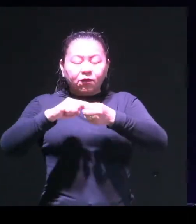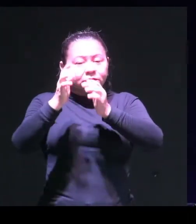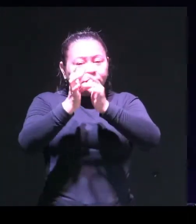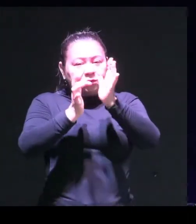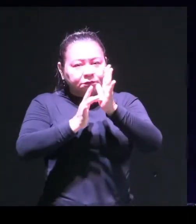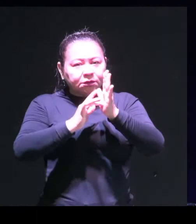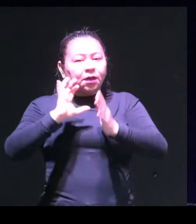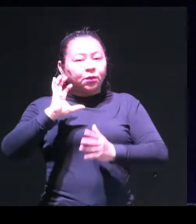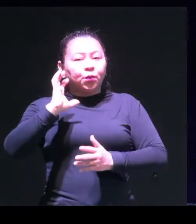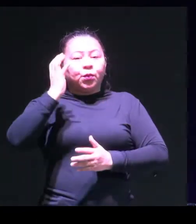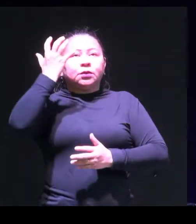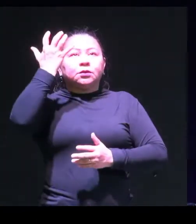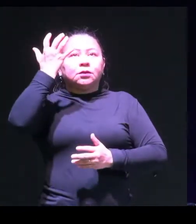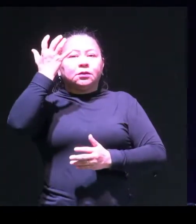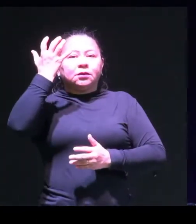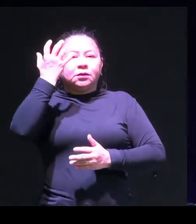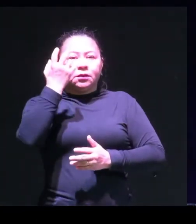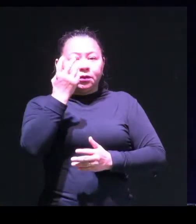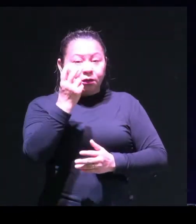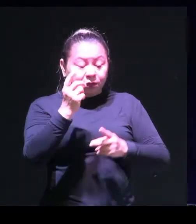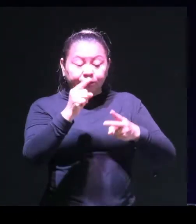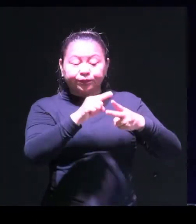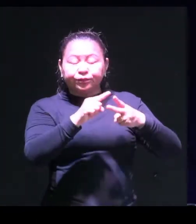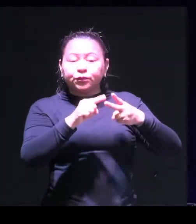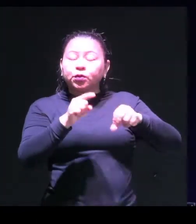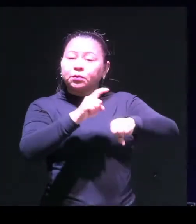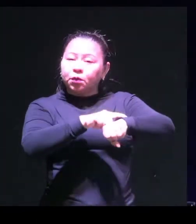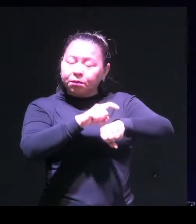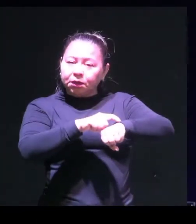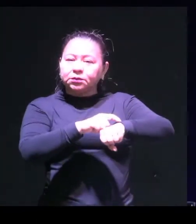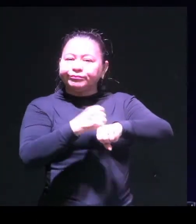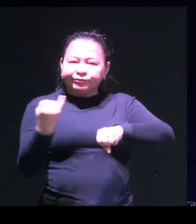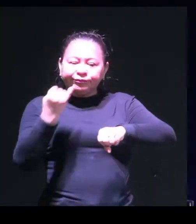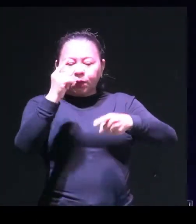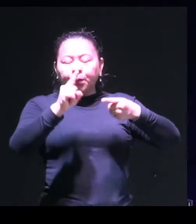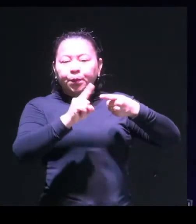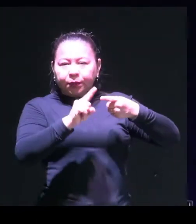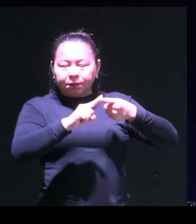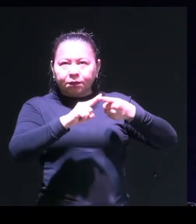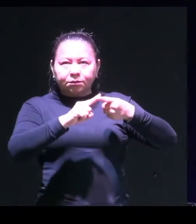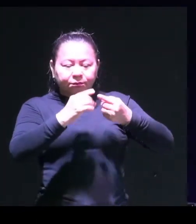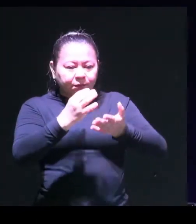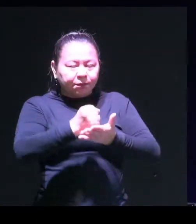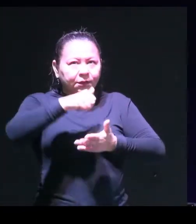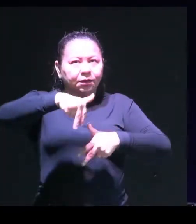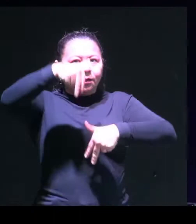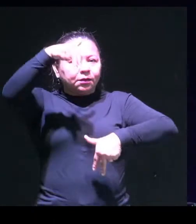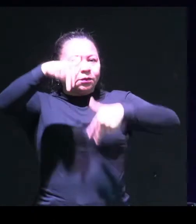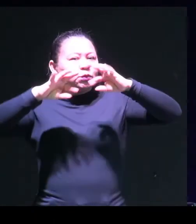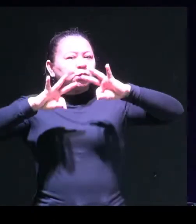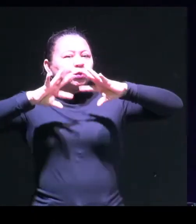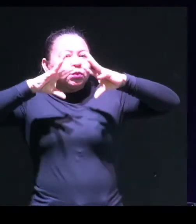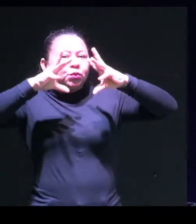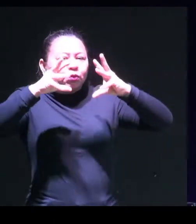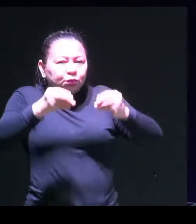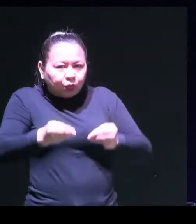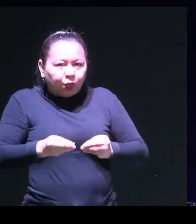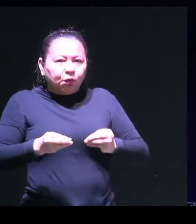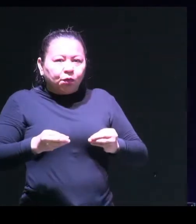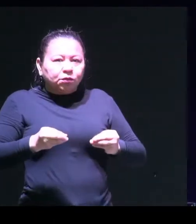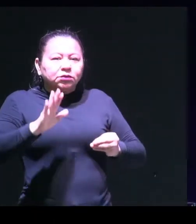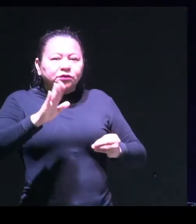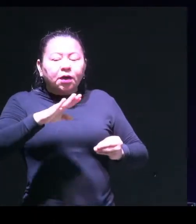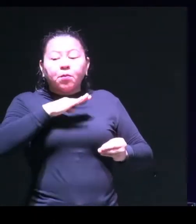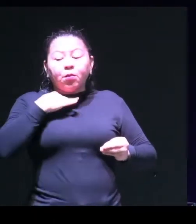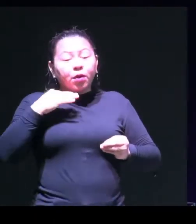Senhor acontecerá em dois momentos importantes. O primeiro é o arrebatamento de todos os crentes, aliás, de todos que